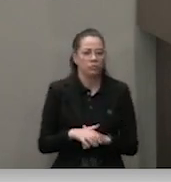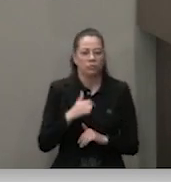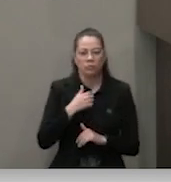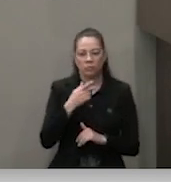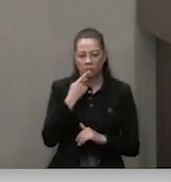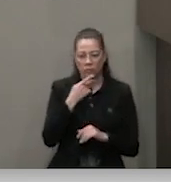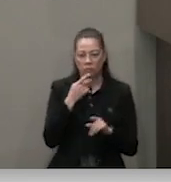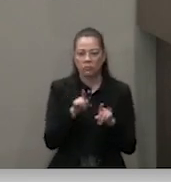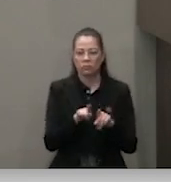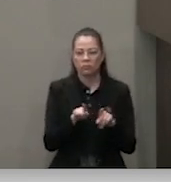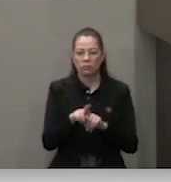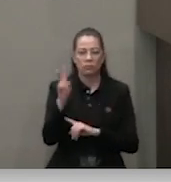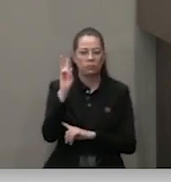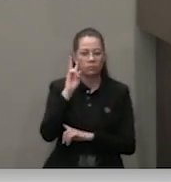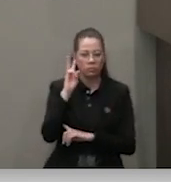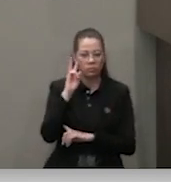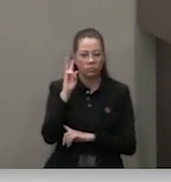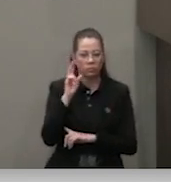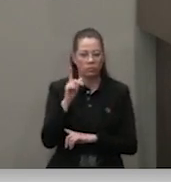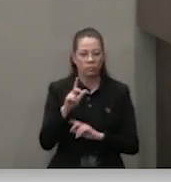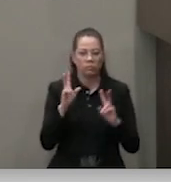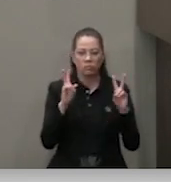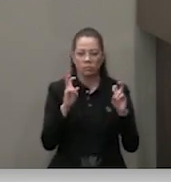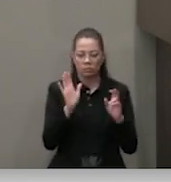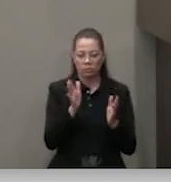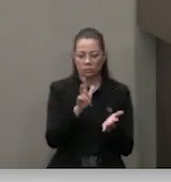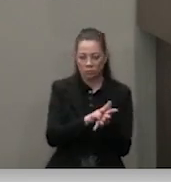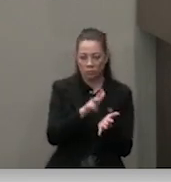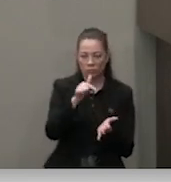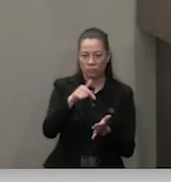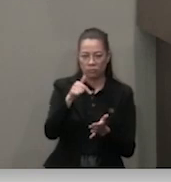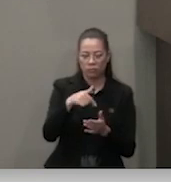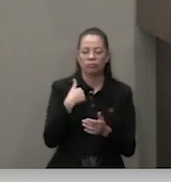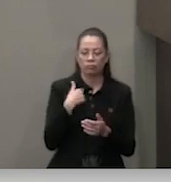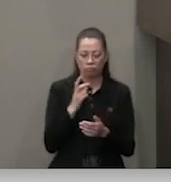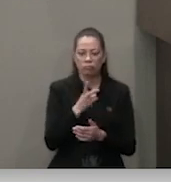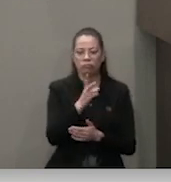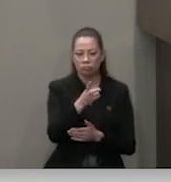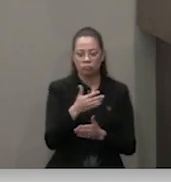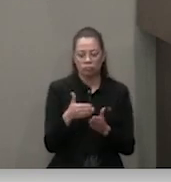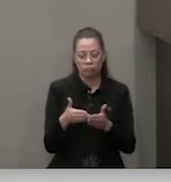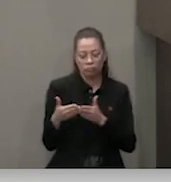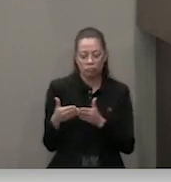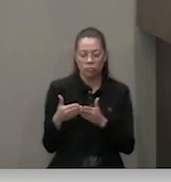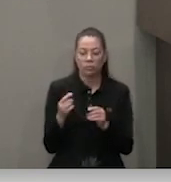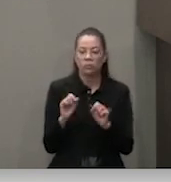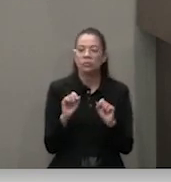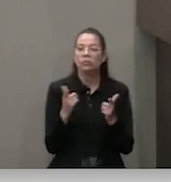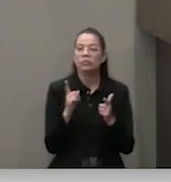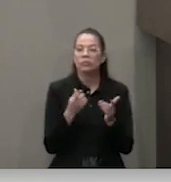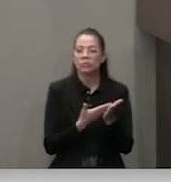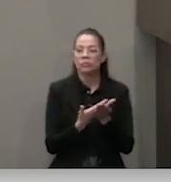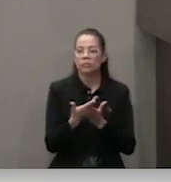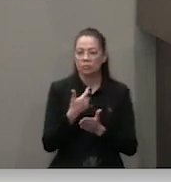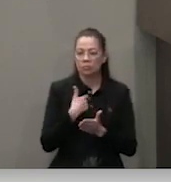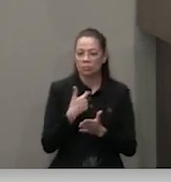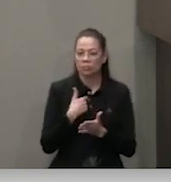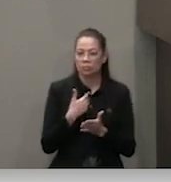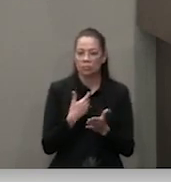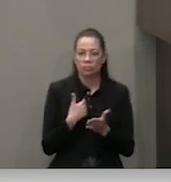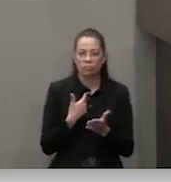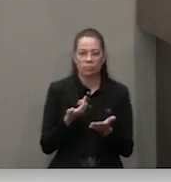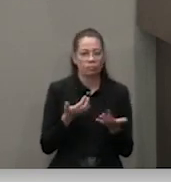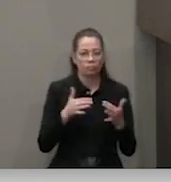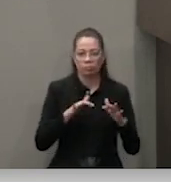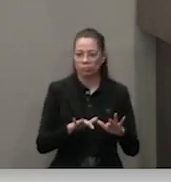isso na segunda-feira sobre o projeto que foi aprovado aqui e vou manter meu posicionamento o qual a partir de agora vou começar a